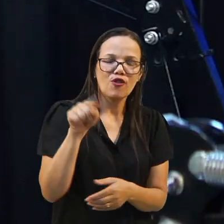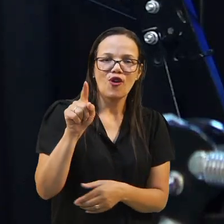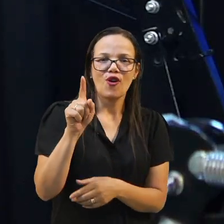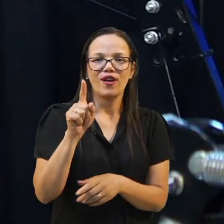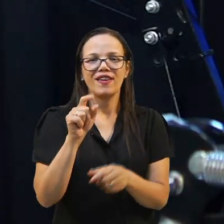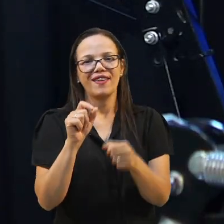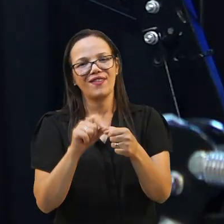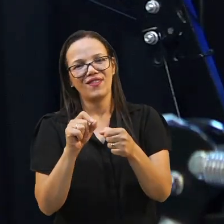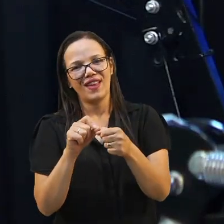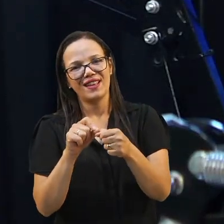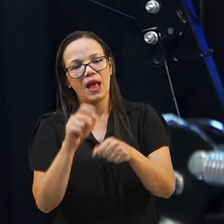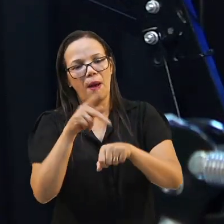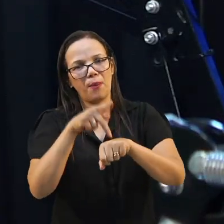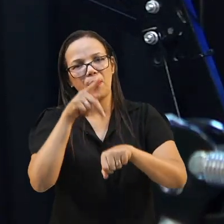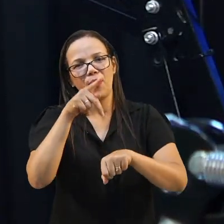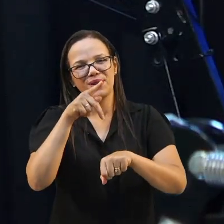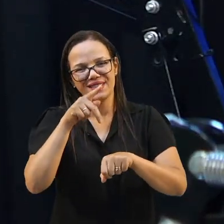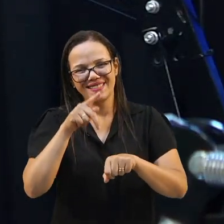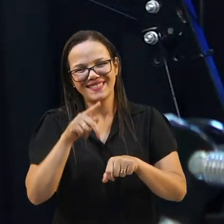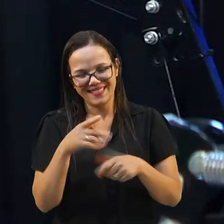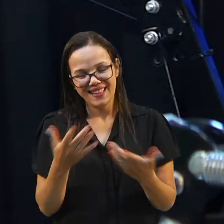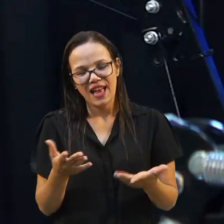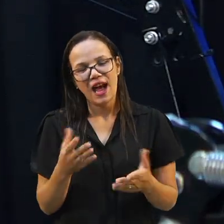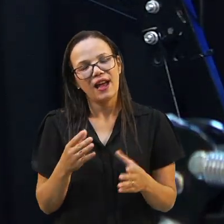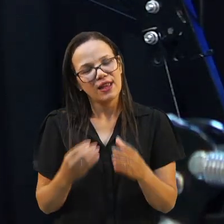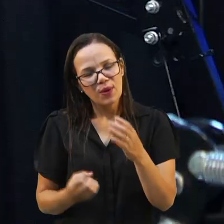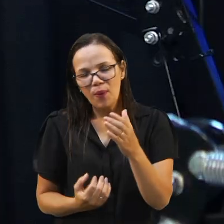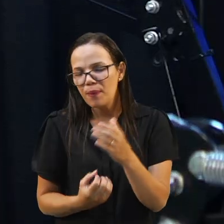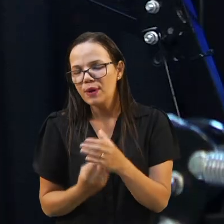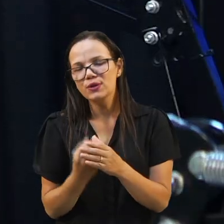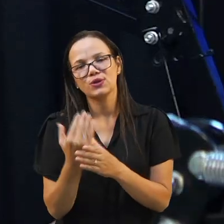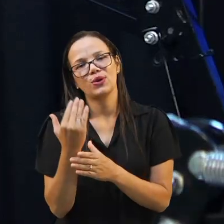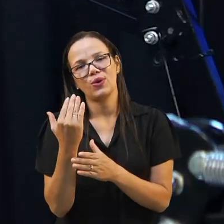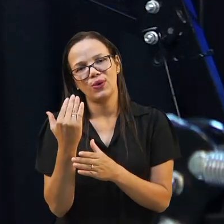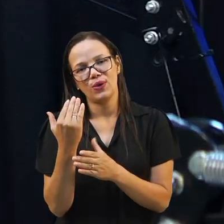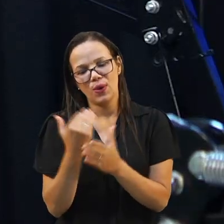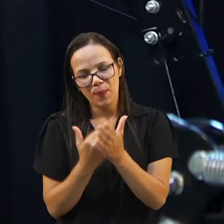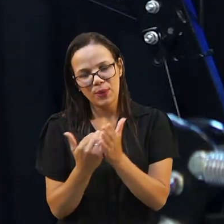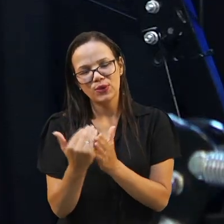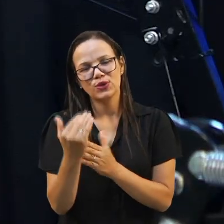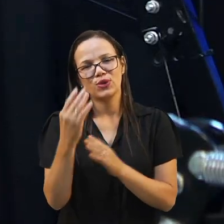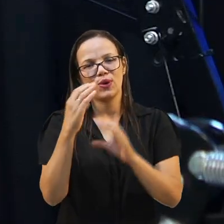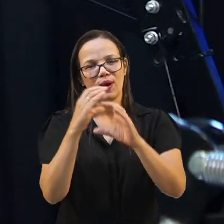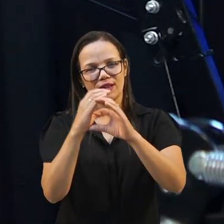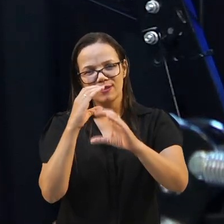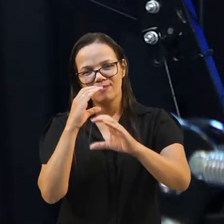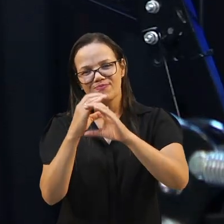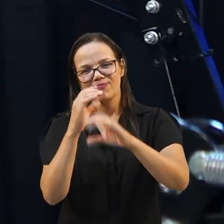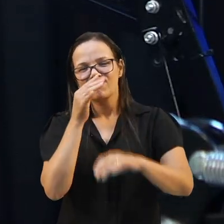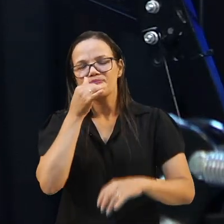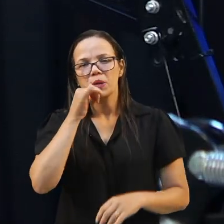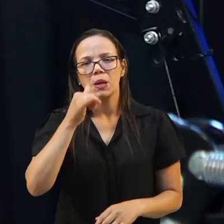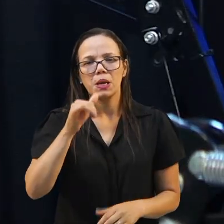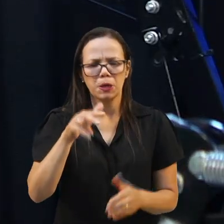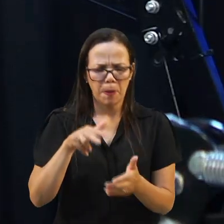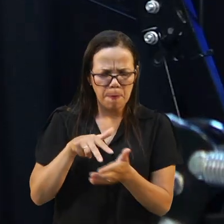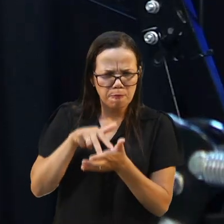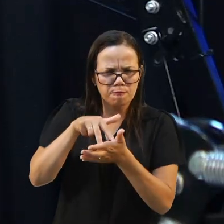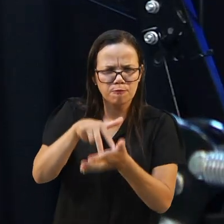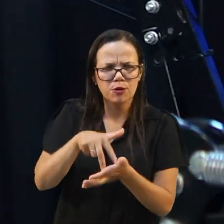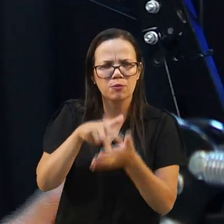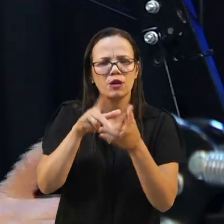curso de engenharia elétrica com a solidez que ele tem hoje. O curso de engenharia elétrica, junto com a